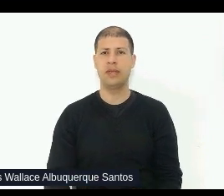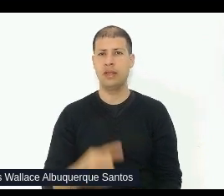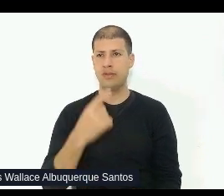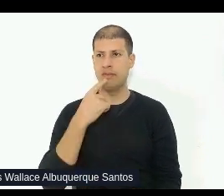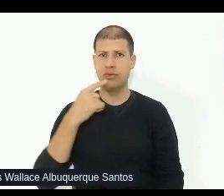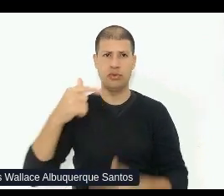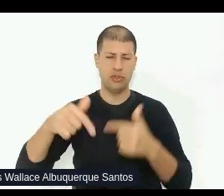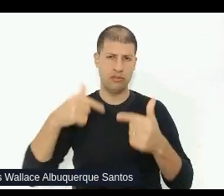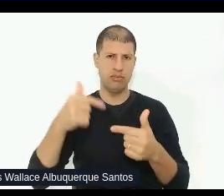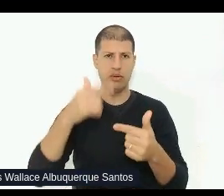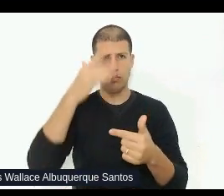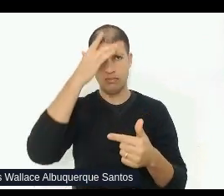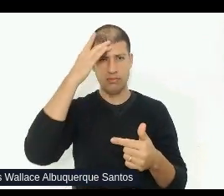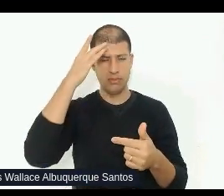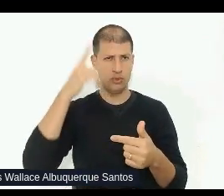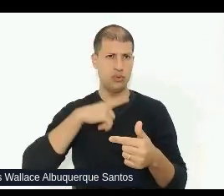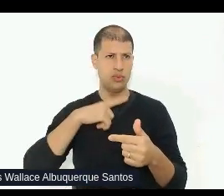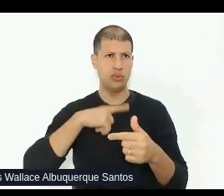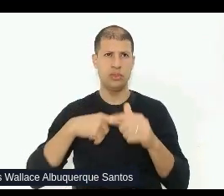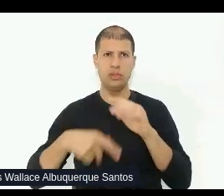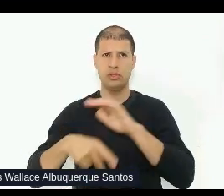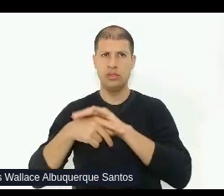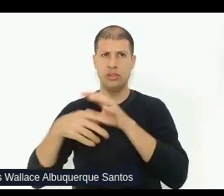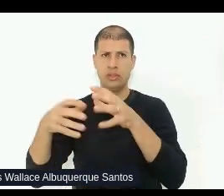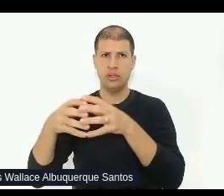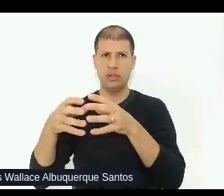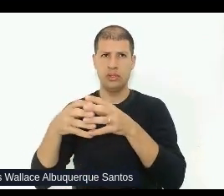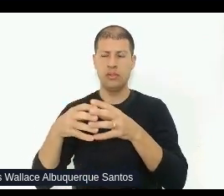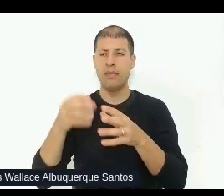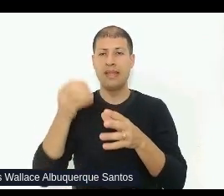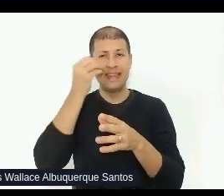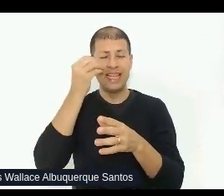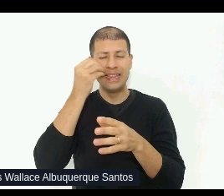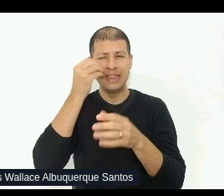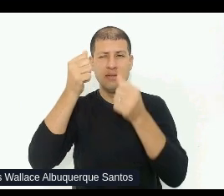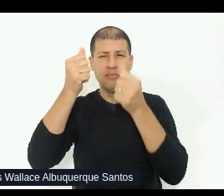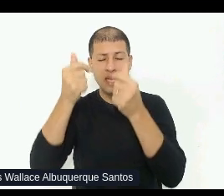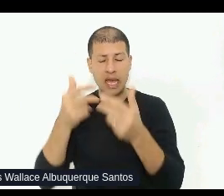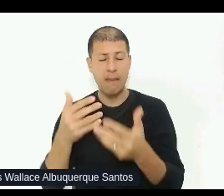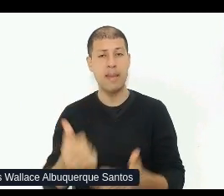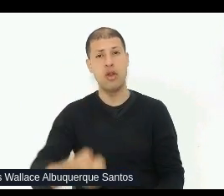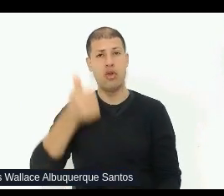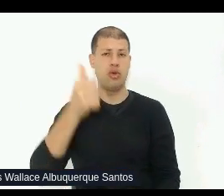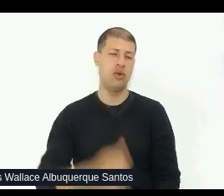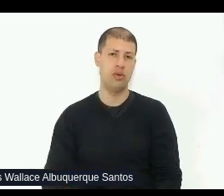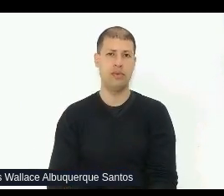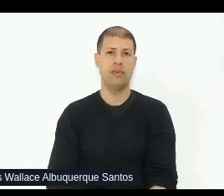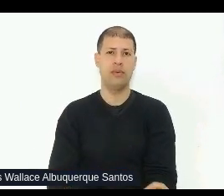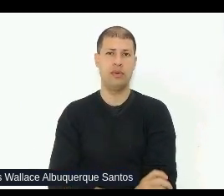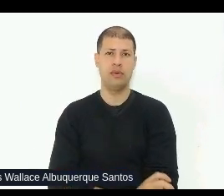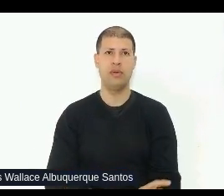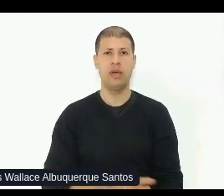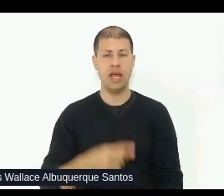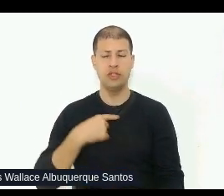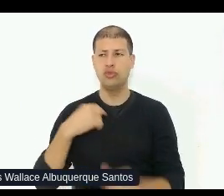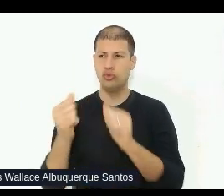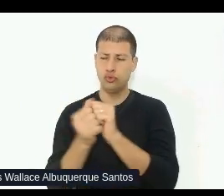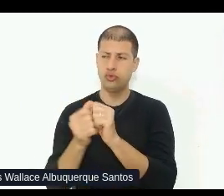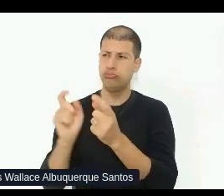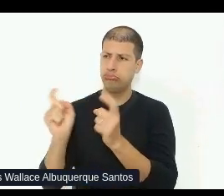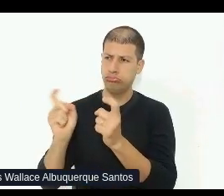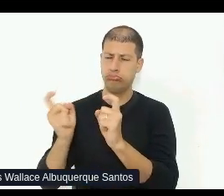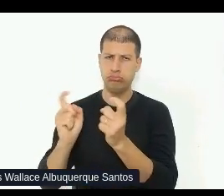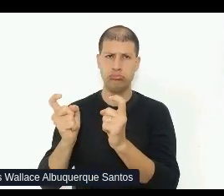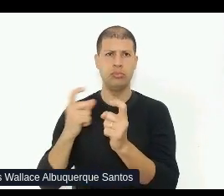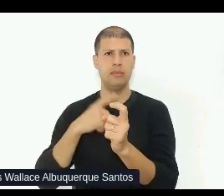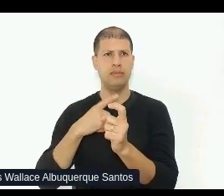o pessoal de UX Writer, para tentar descrever isso de uma forma melhor. E junto com eles, eu